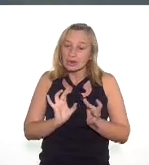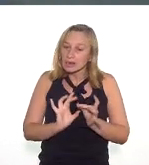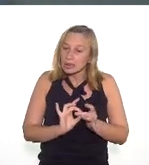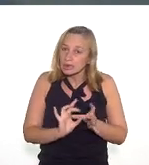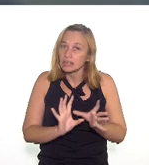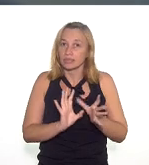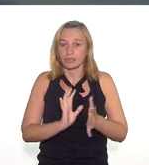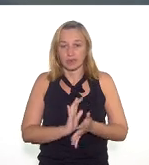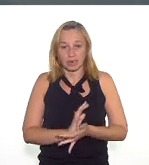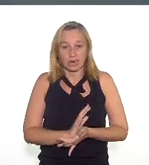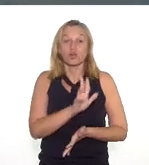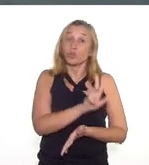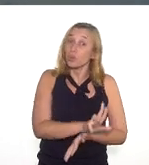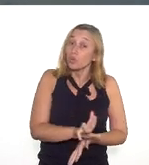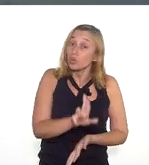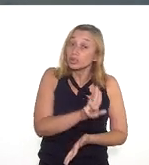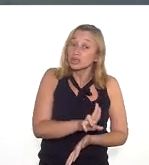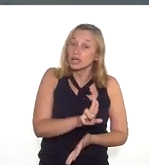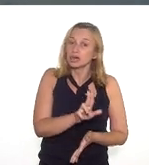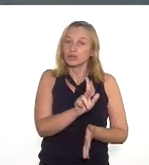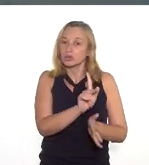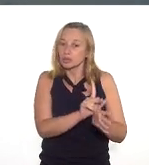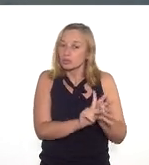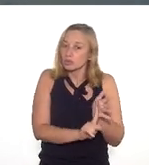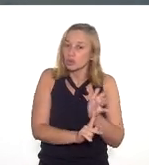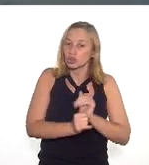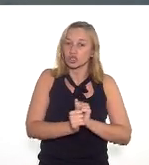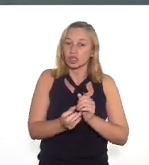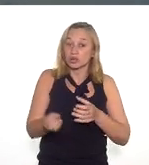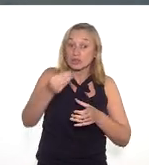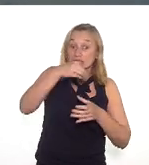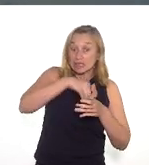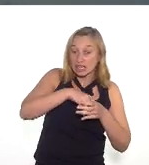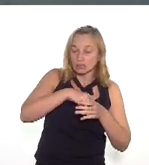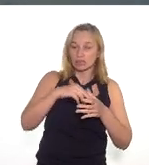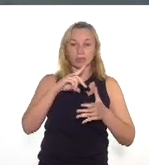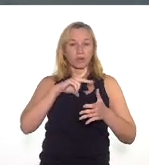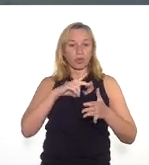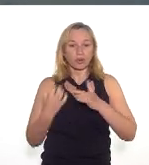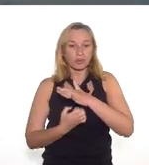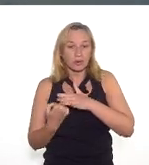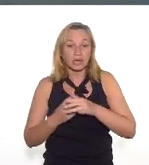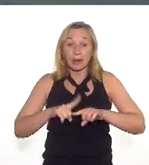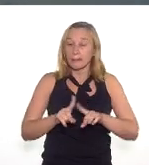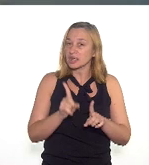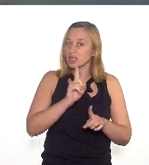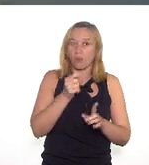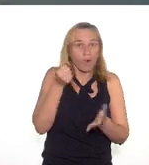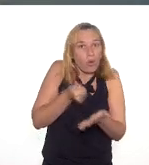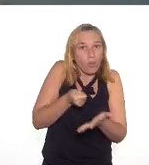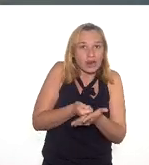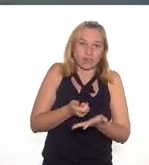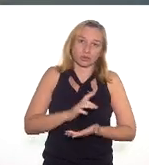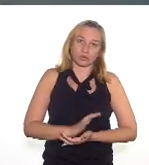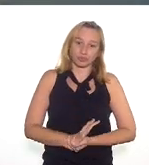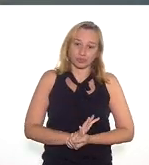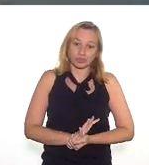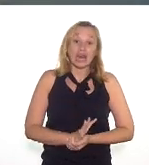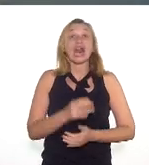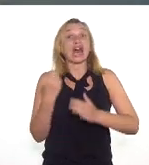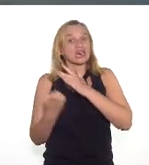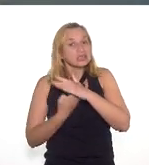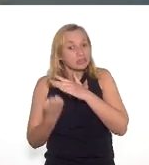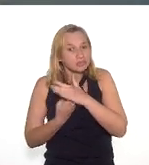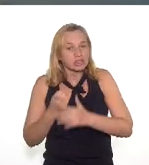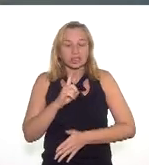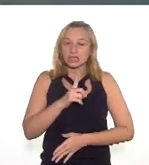permitido ser utilizado nos projetos internos da própria empresa, mas ele não é obrigatório. As empresas